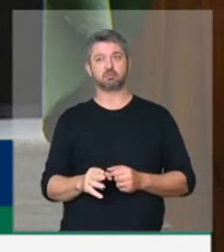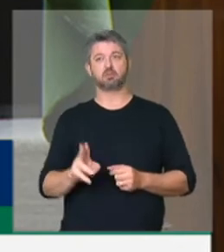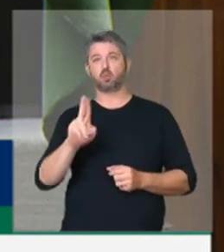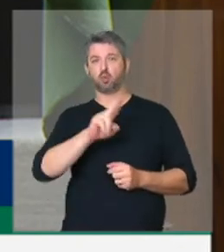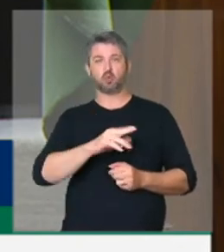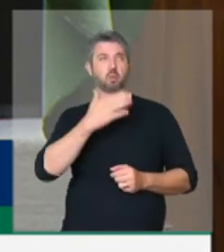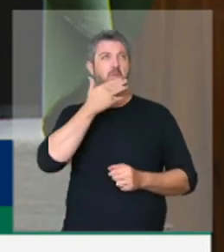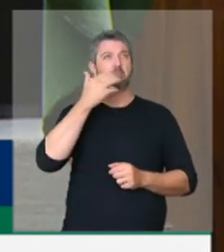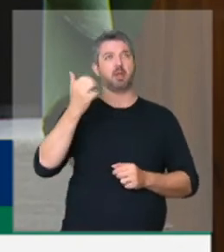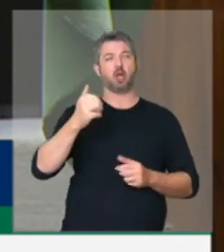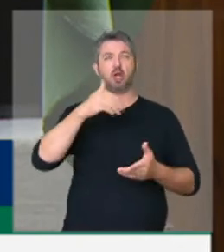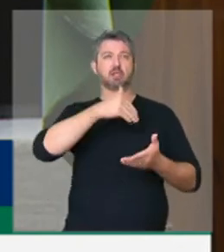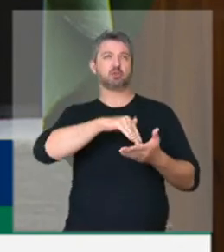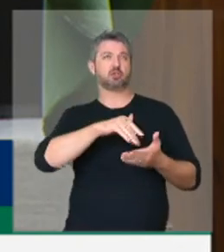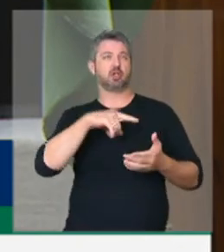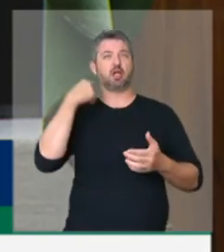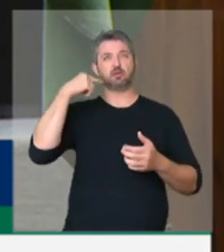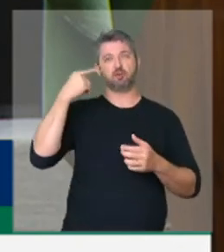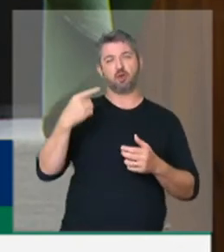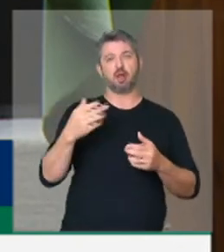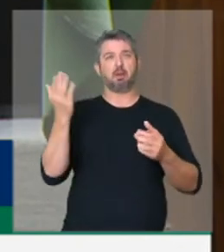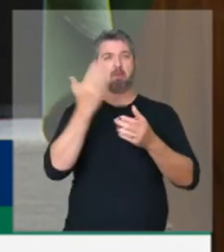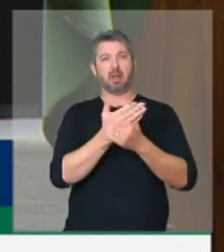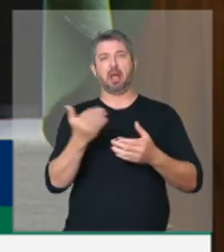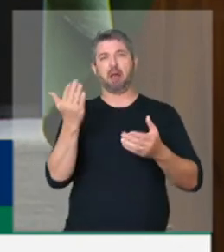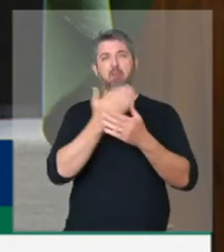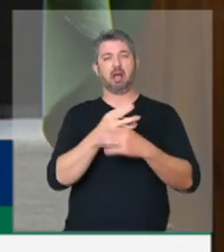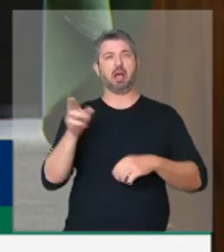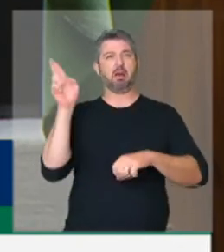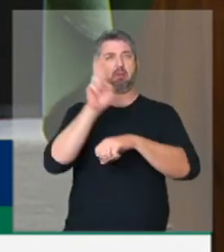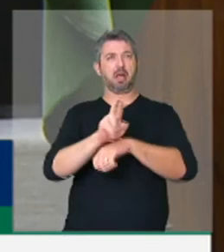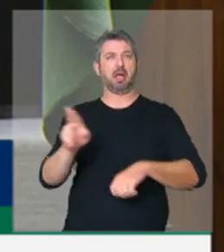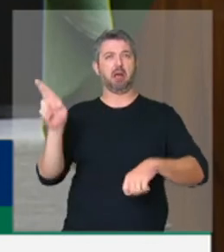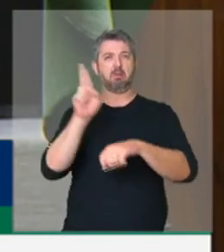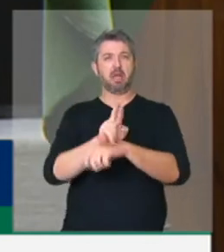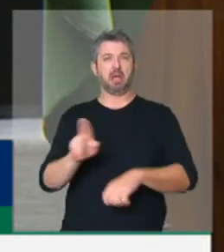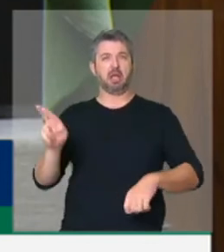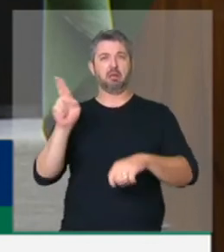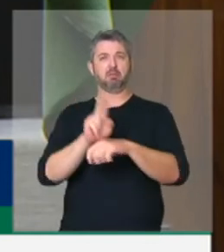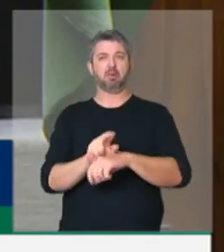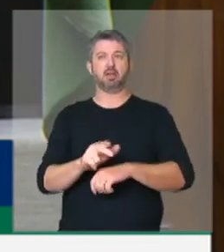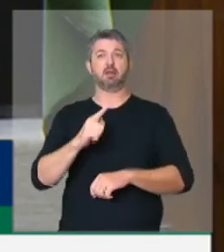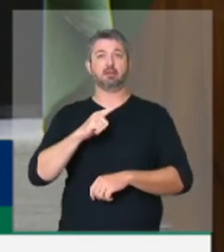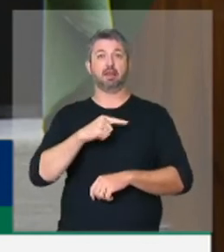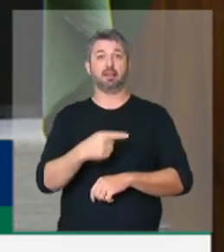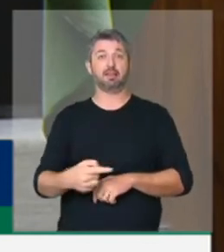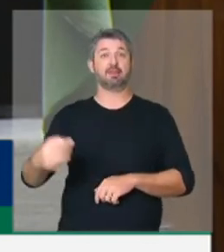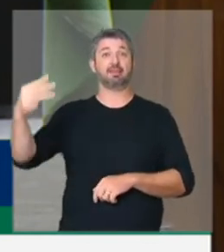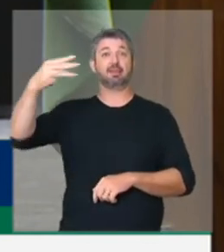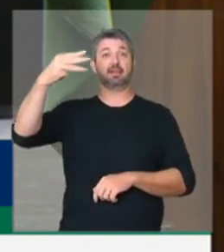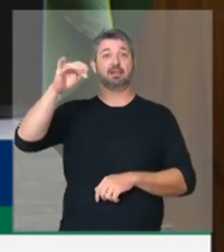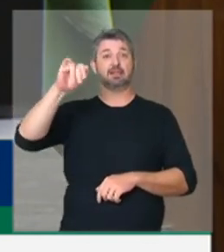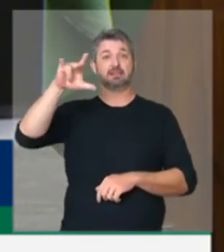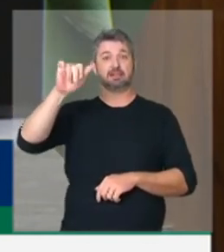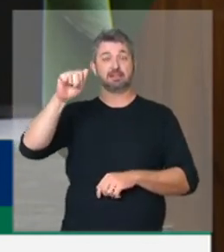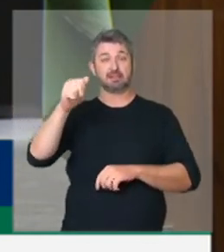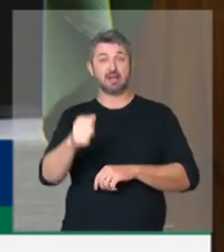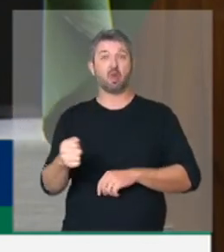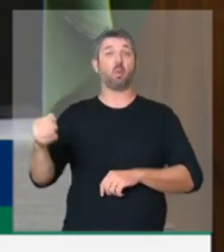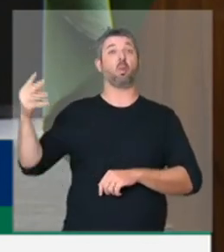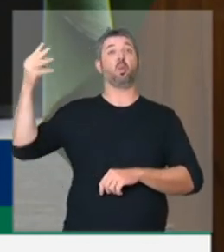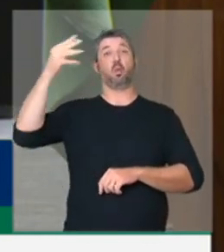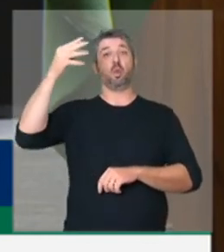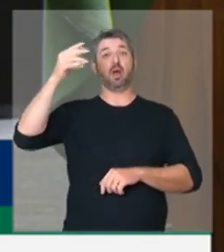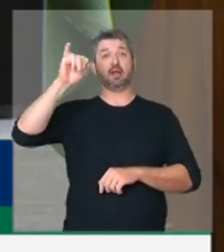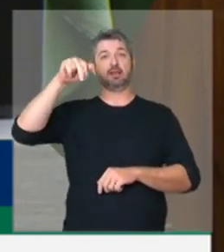melhores escritórios de advocacia, tem a terceira instância, a quarta instância,